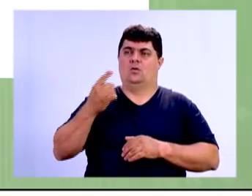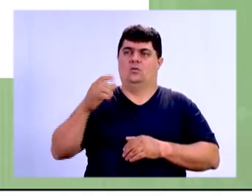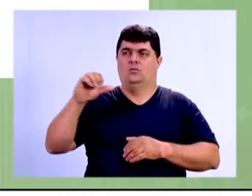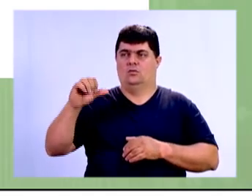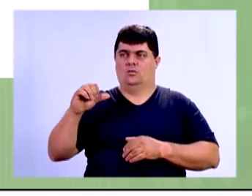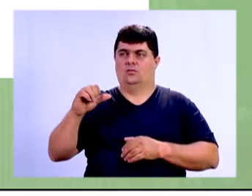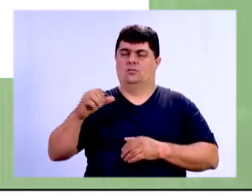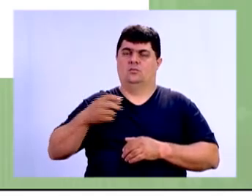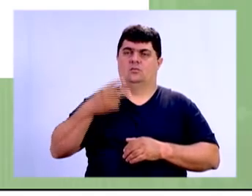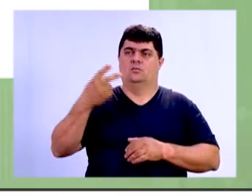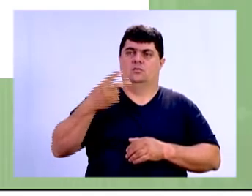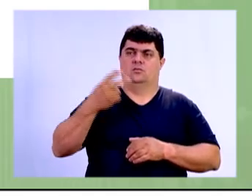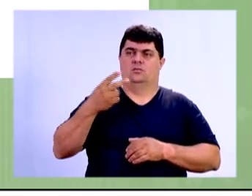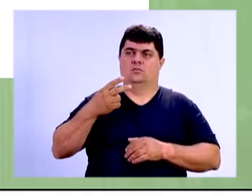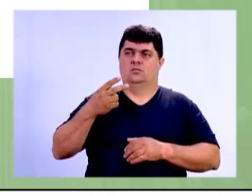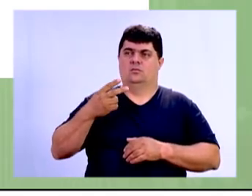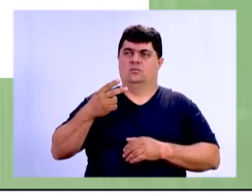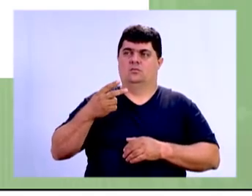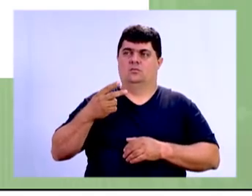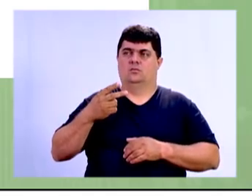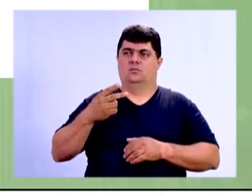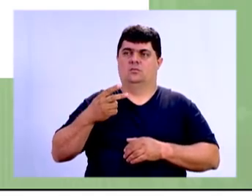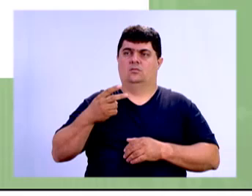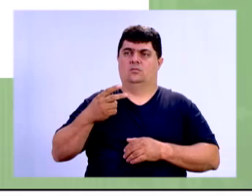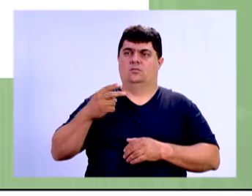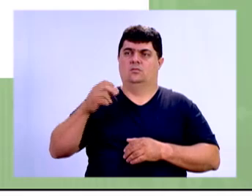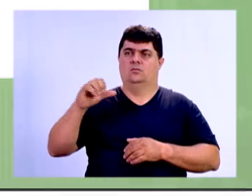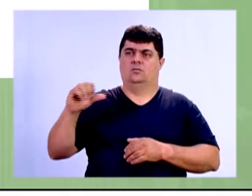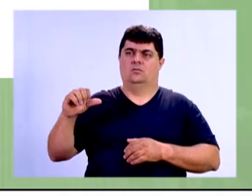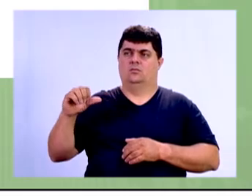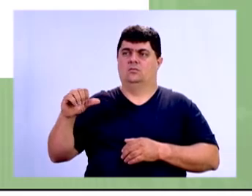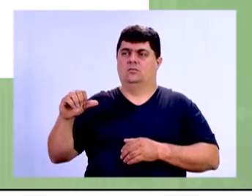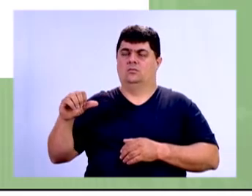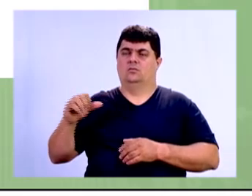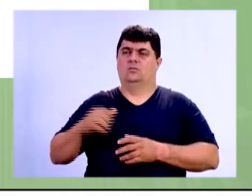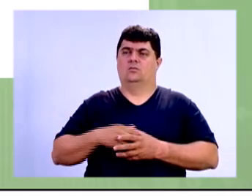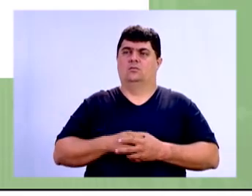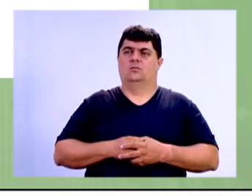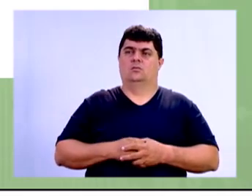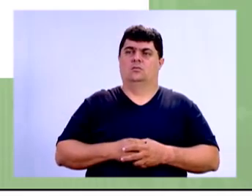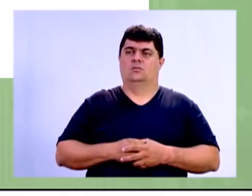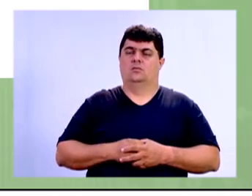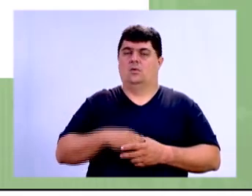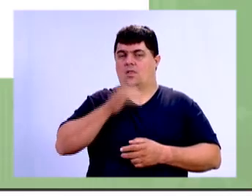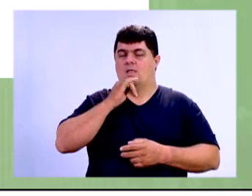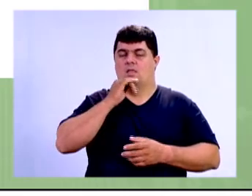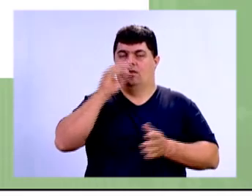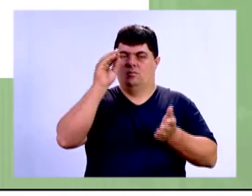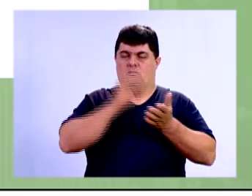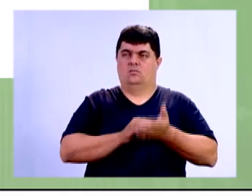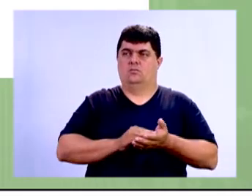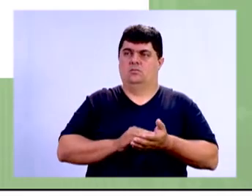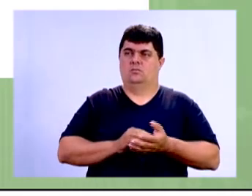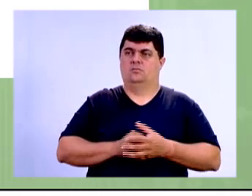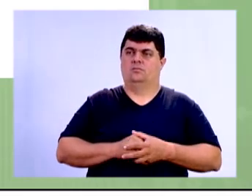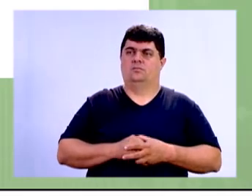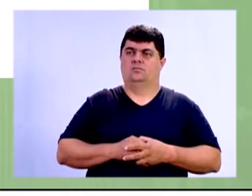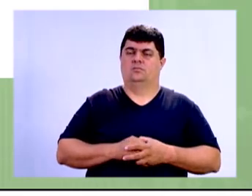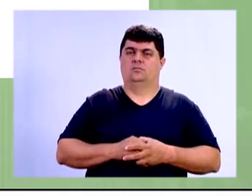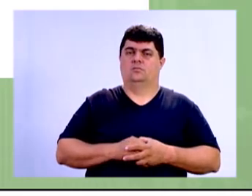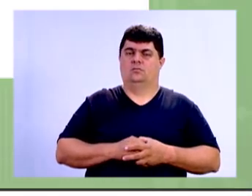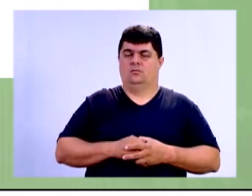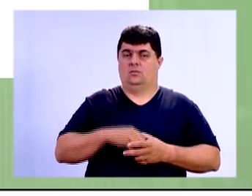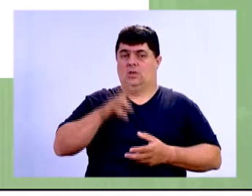o 9. Na posição 9, eu vou armazenar o 9. Um exemplo que eu coloquei aqui. Quando você cria